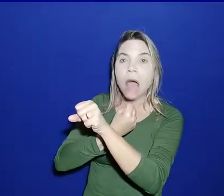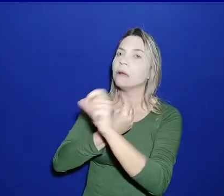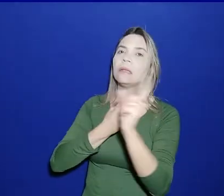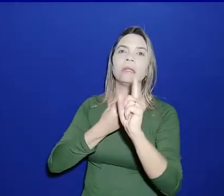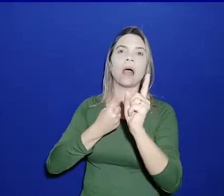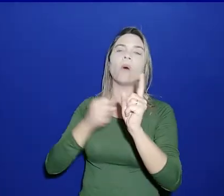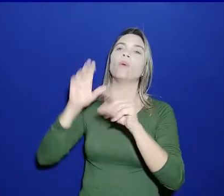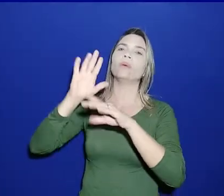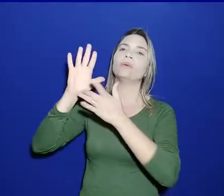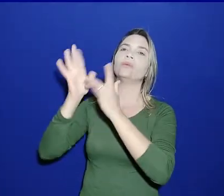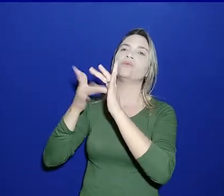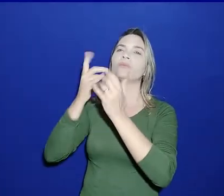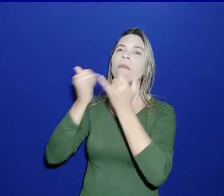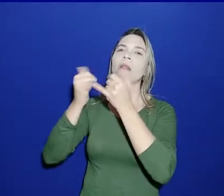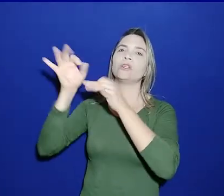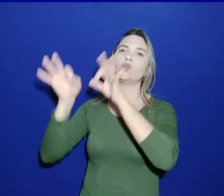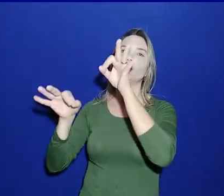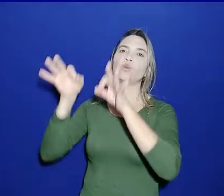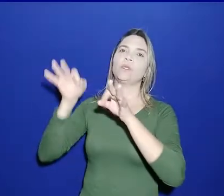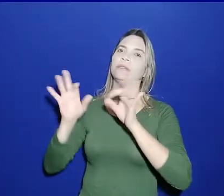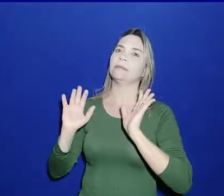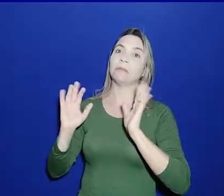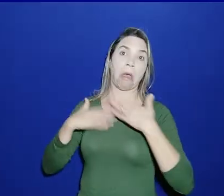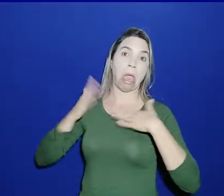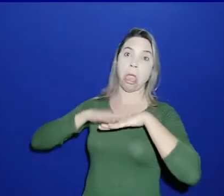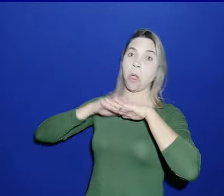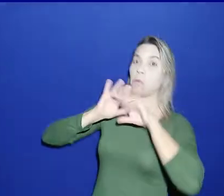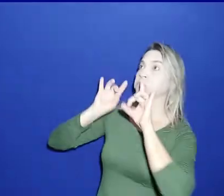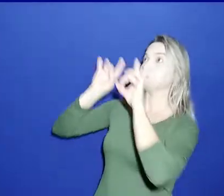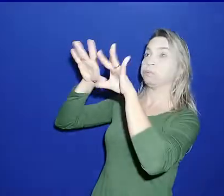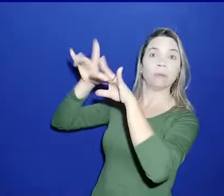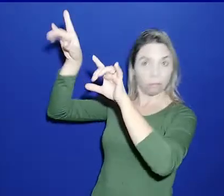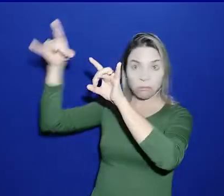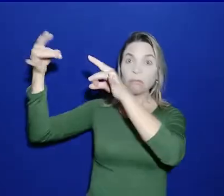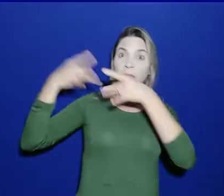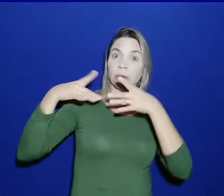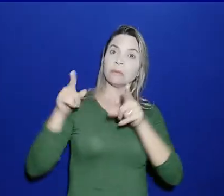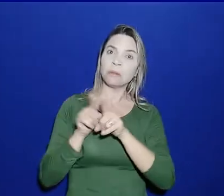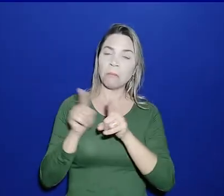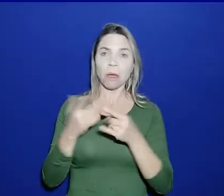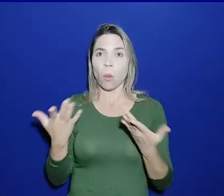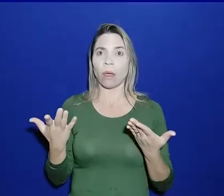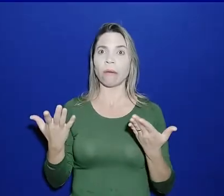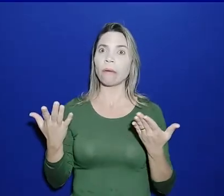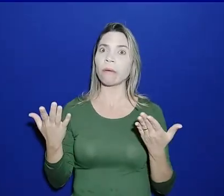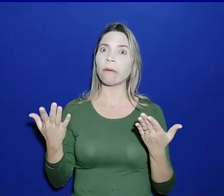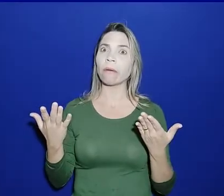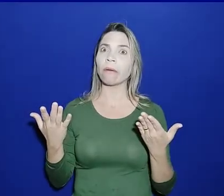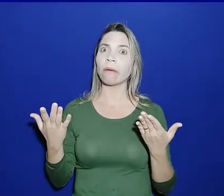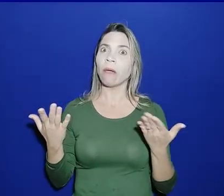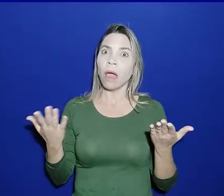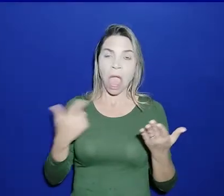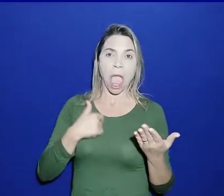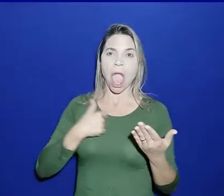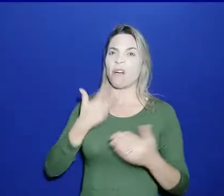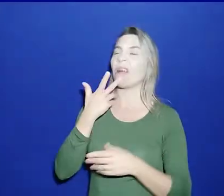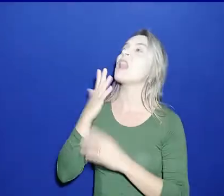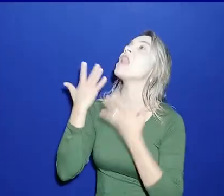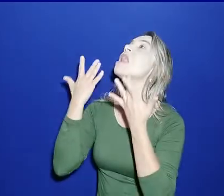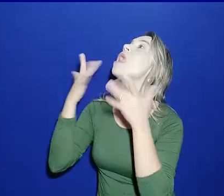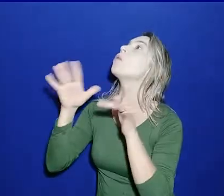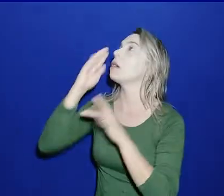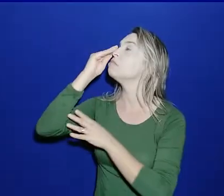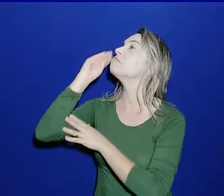Não. Justiça. O Senhor Jesus é justo. Por que ele iria levar para o céu dele alguém que